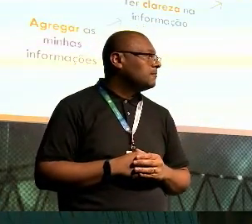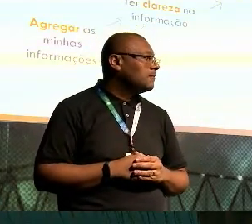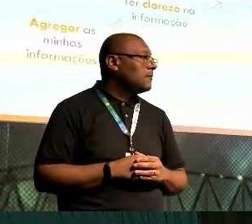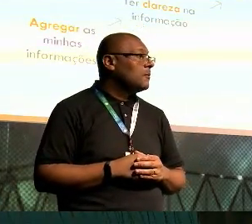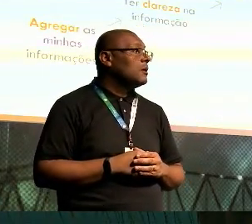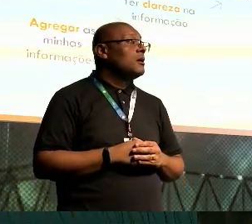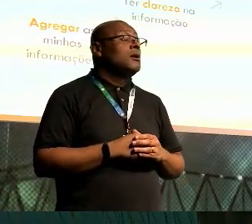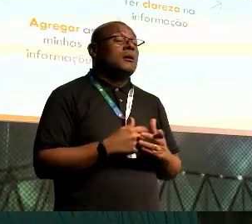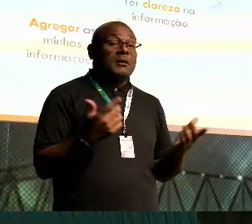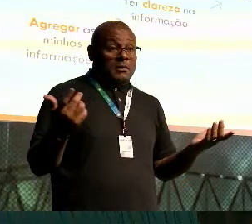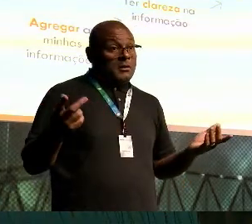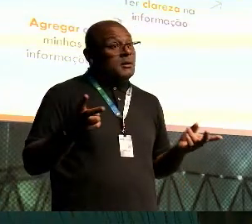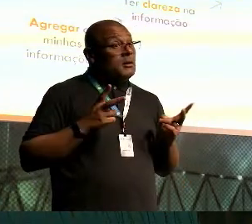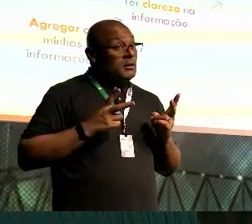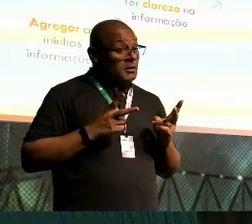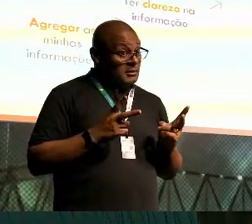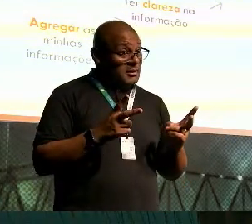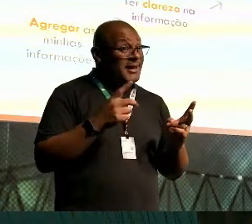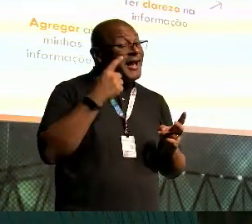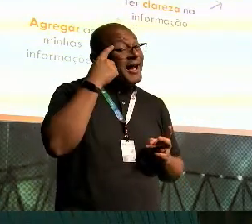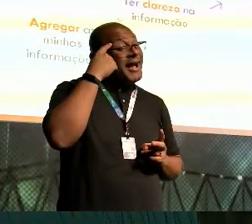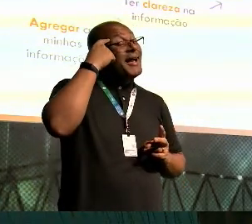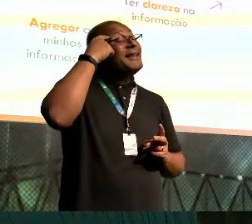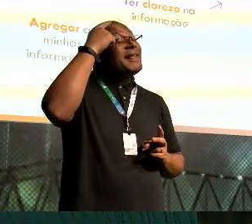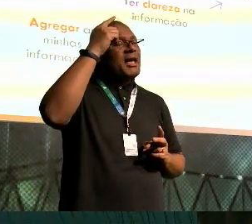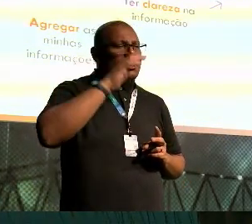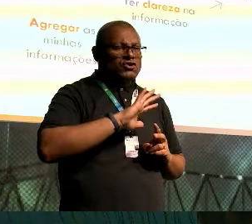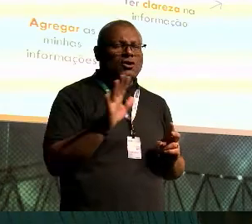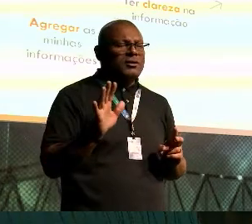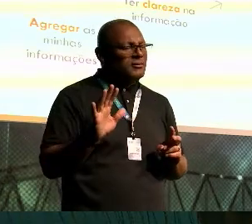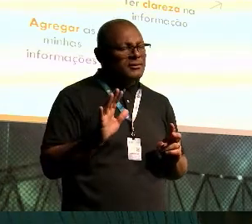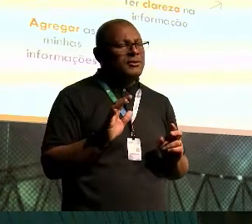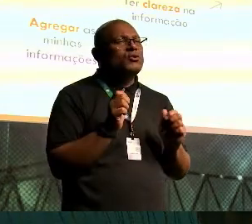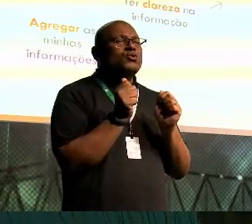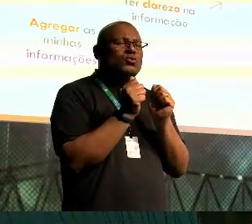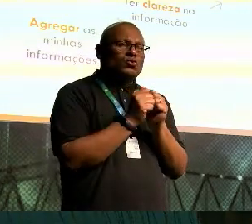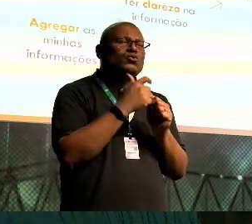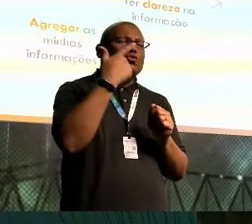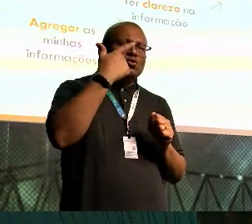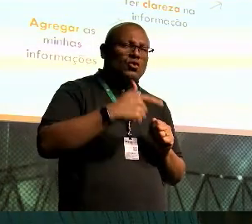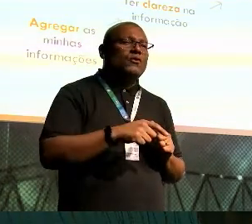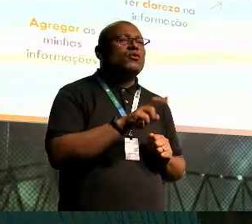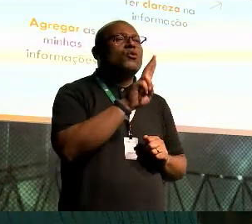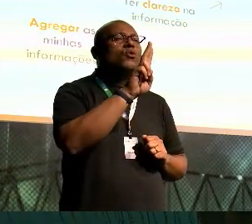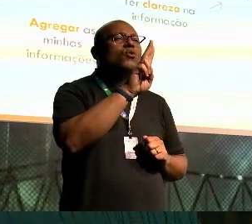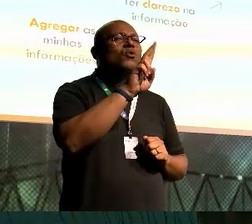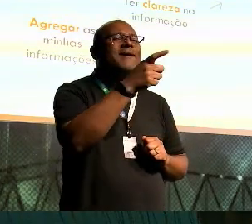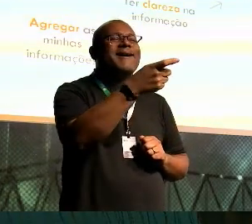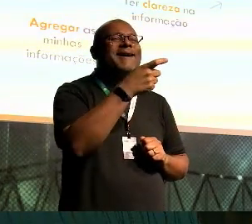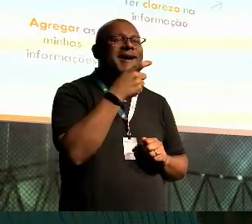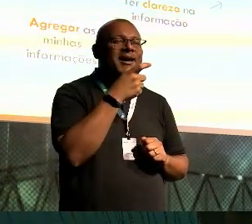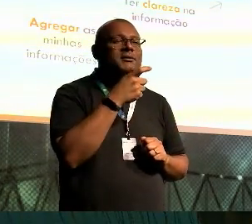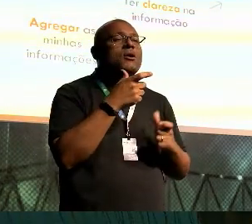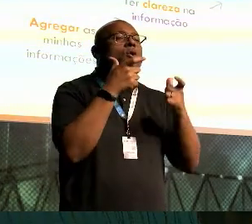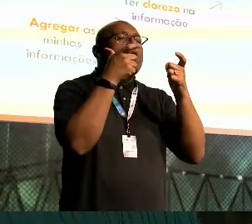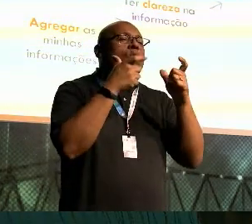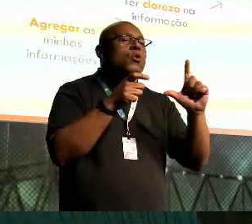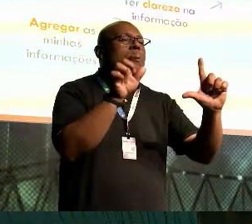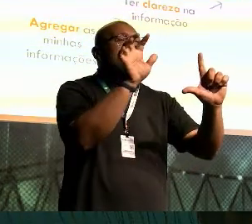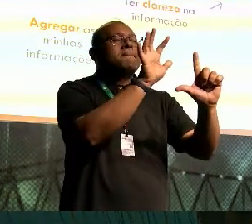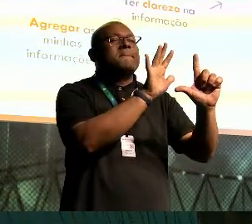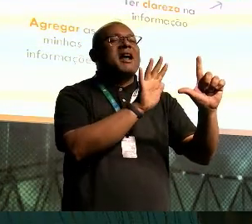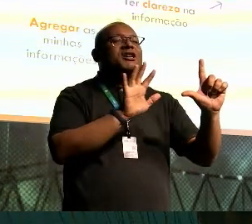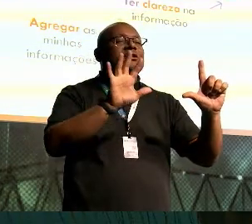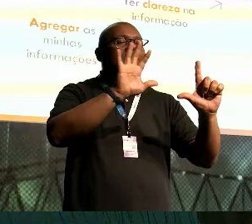impulsionado a agir, porque não adianta só dar um insight. E aí aqui entra muito a parte de X de novo. Como que eu agrego esses marketplaces, como que eu mostro